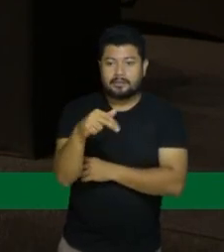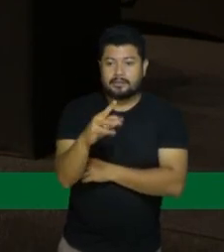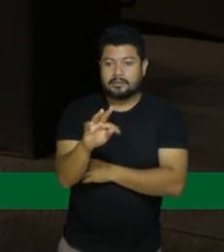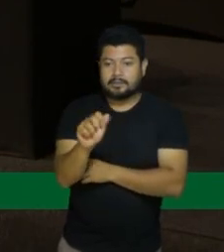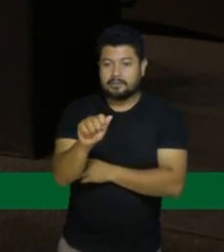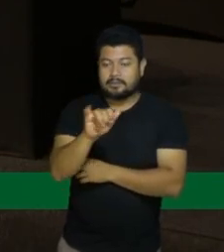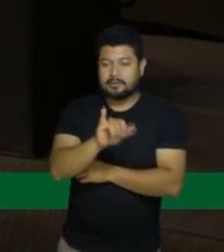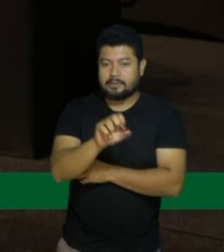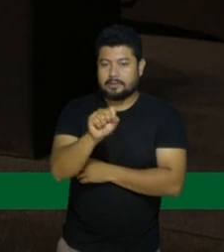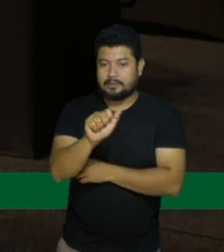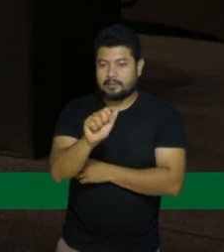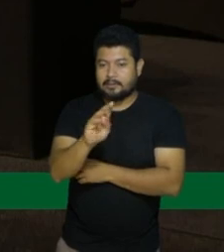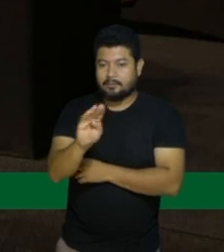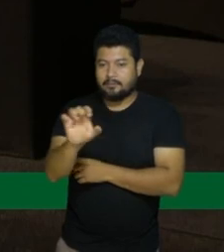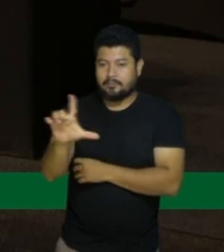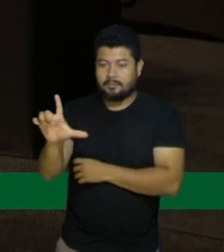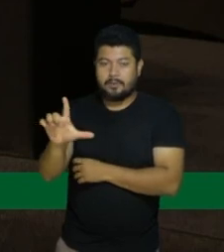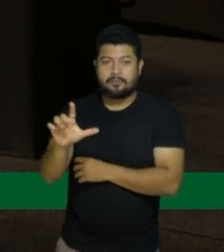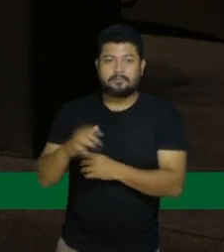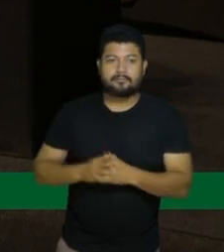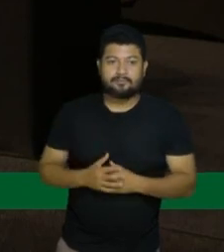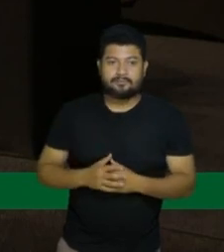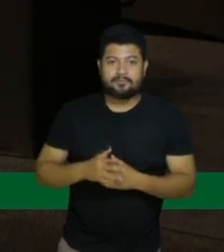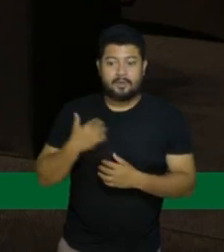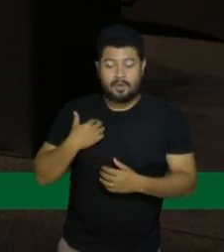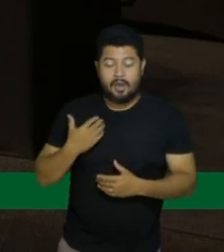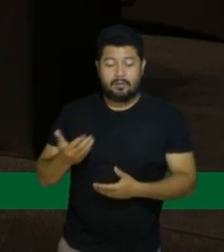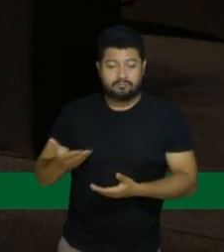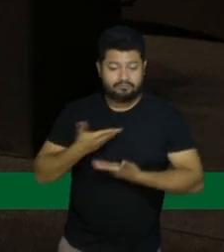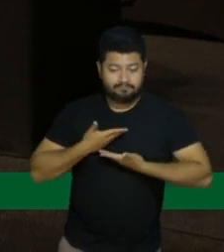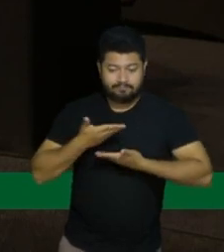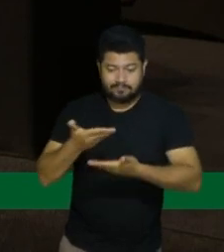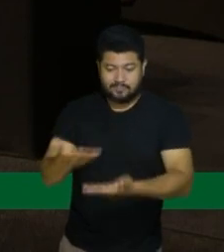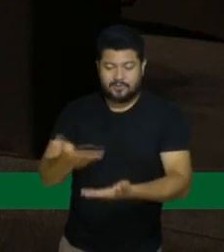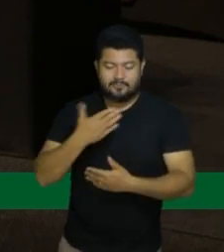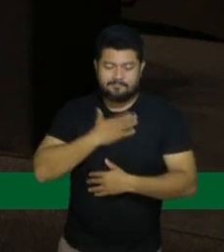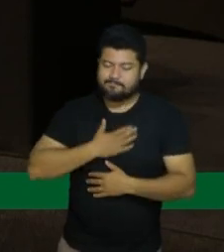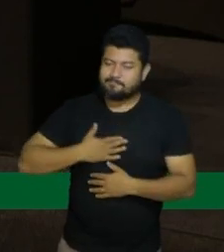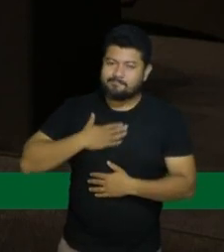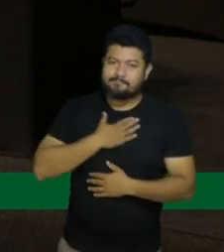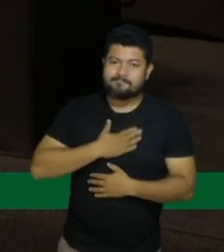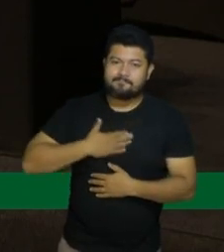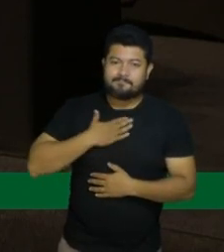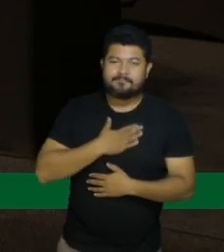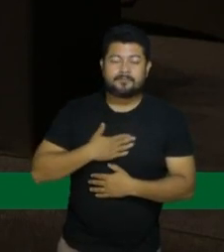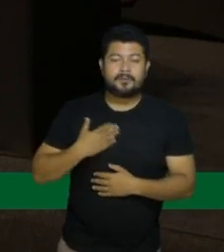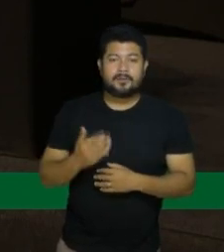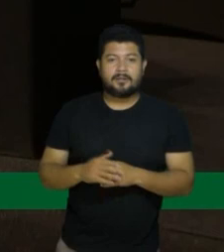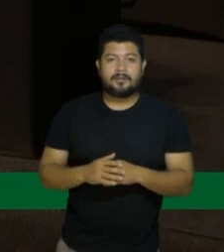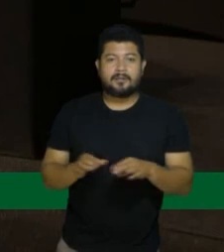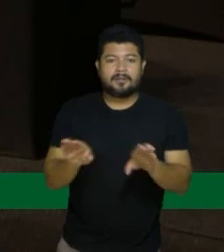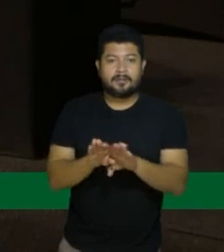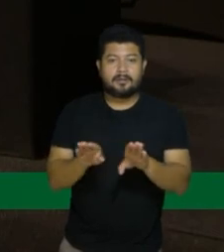Deputado Napoleão de ter recebido este convite da mesma forma soube que os médicos quiseram